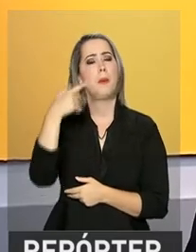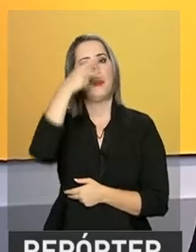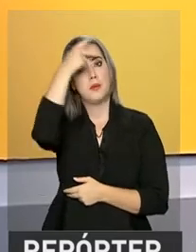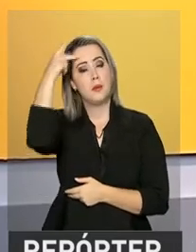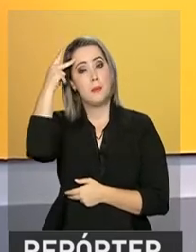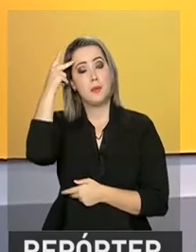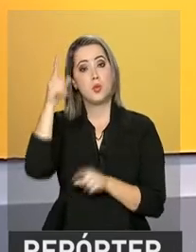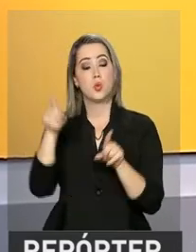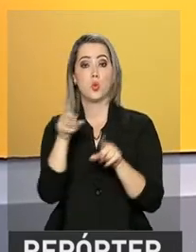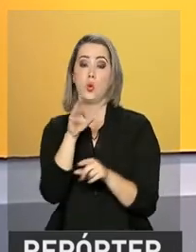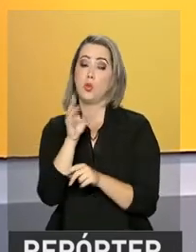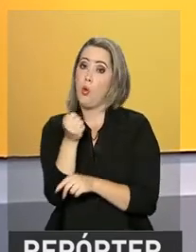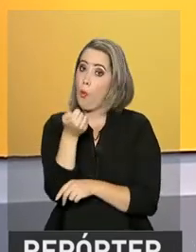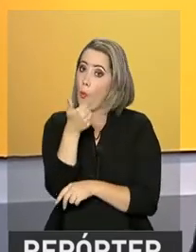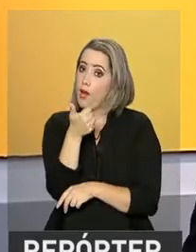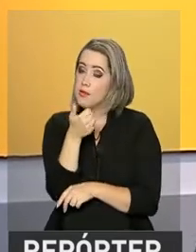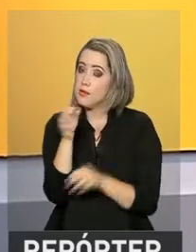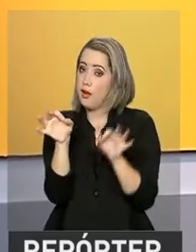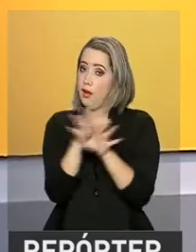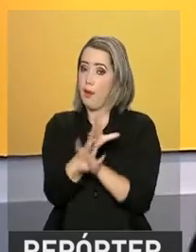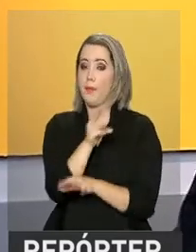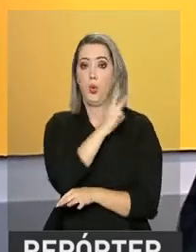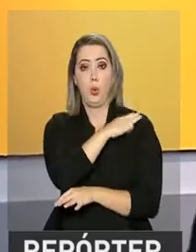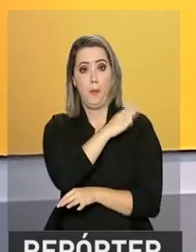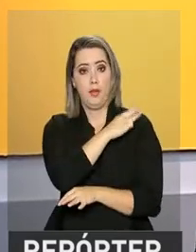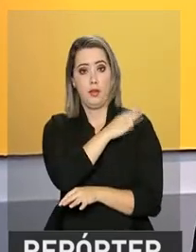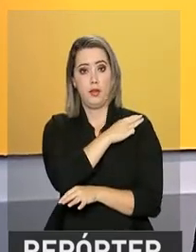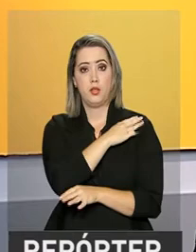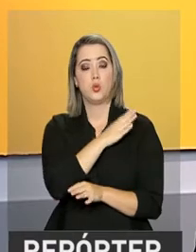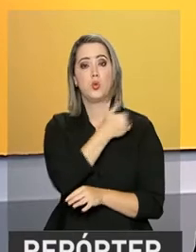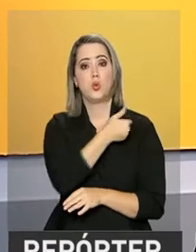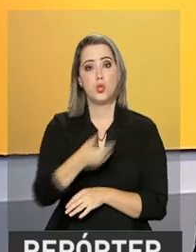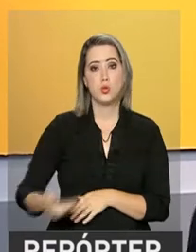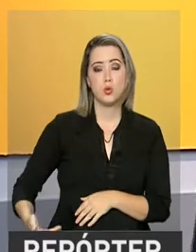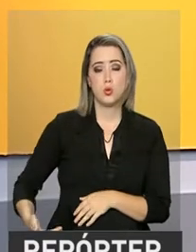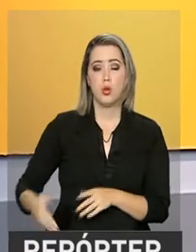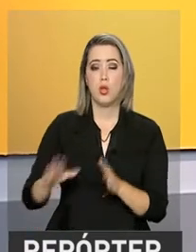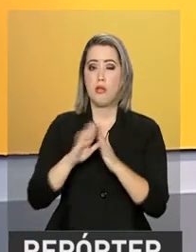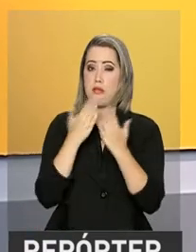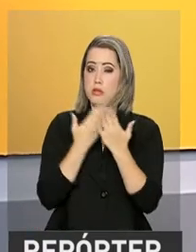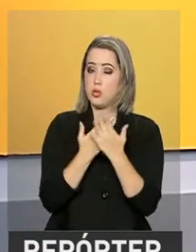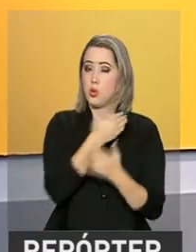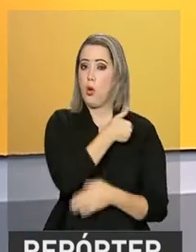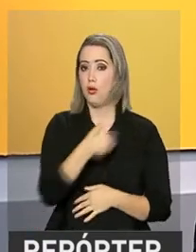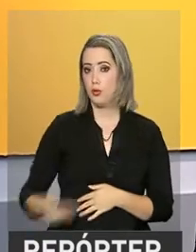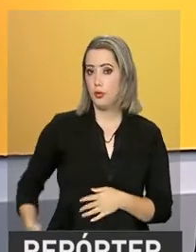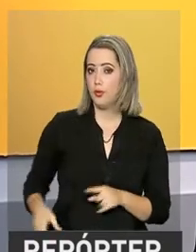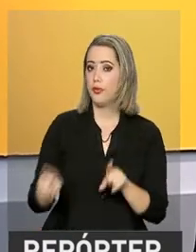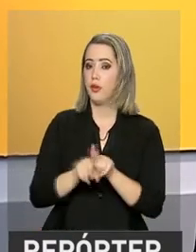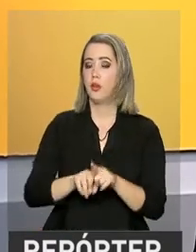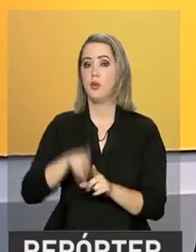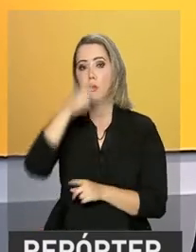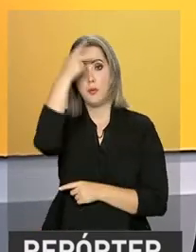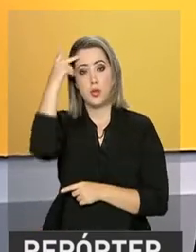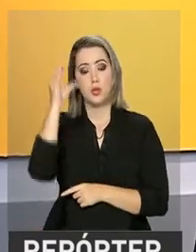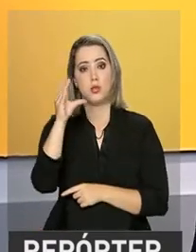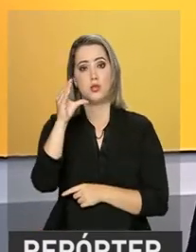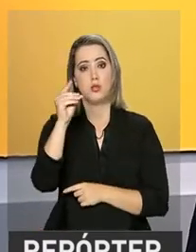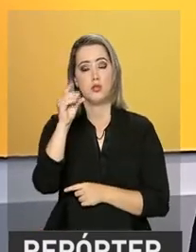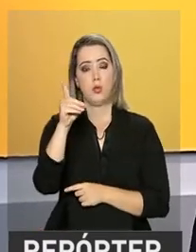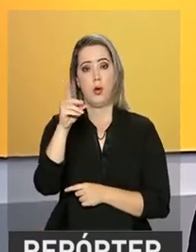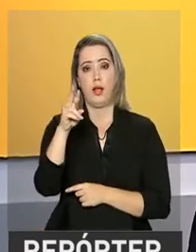concluintes do ensino médio em escolas públicas candidatos de baixa renda e inscritos no cadastro de programas sociais